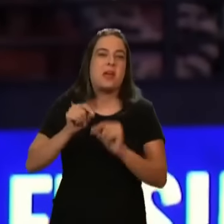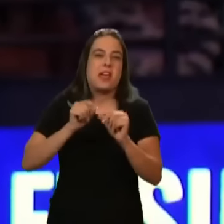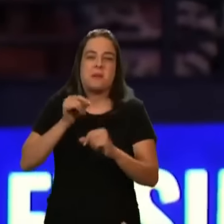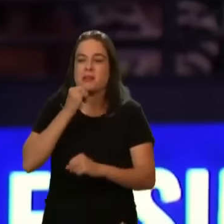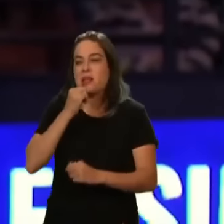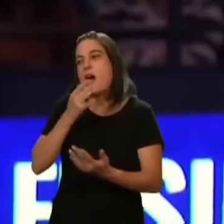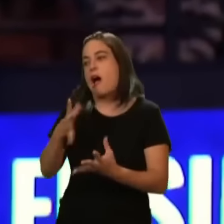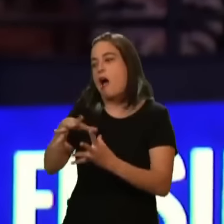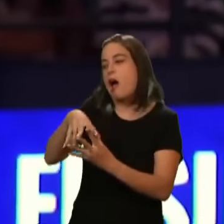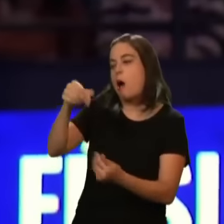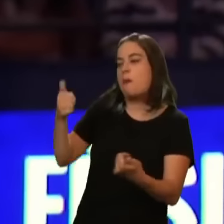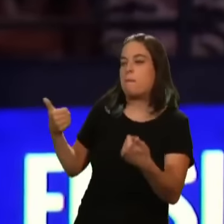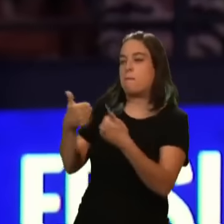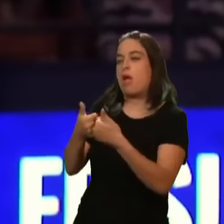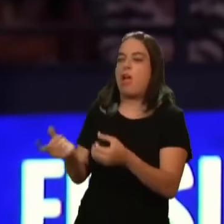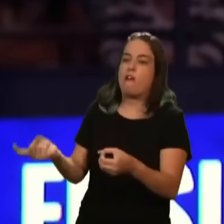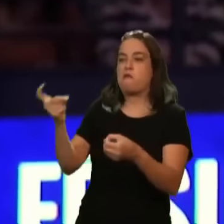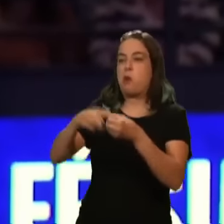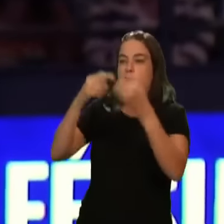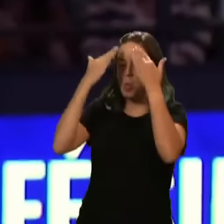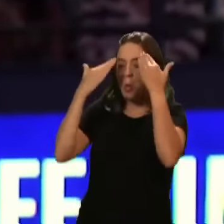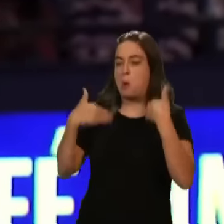voltou para o corpo.